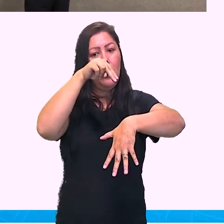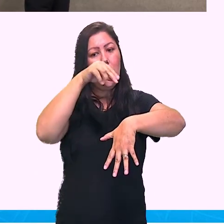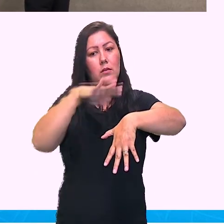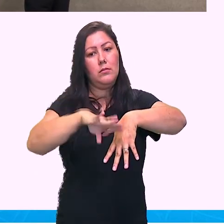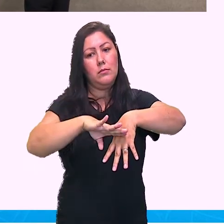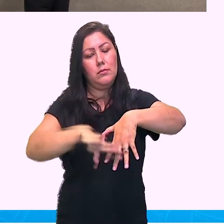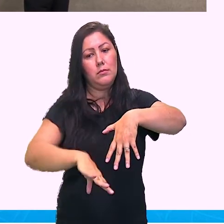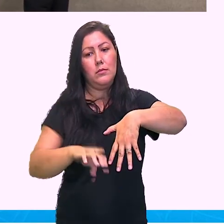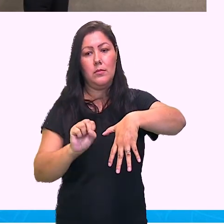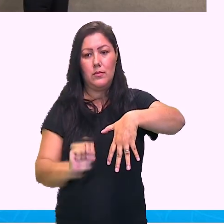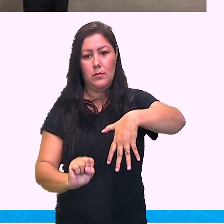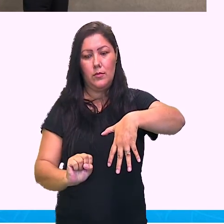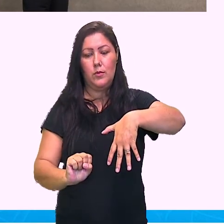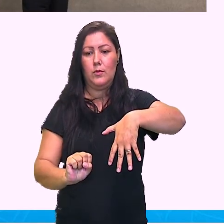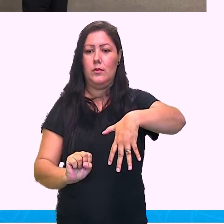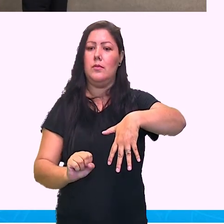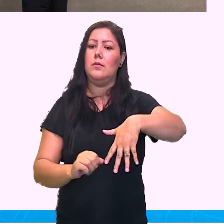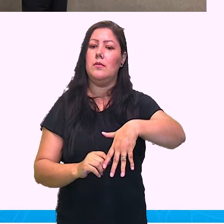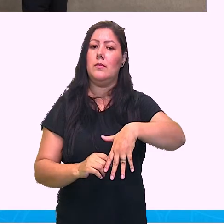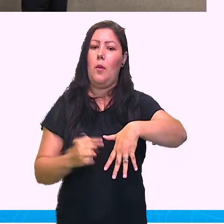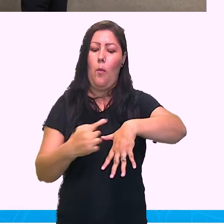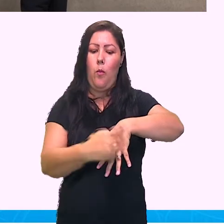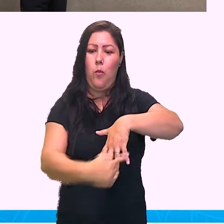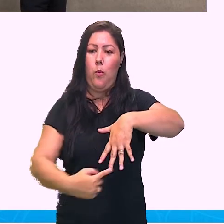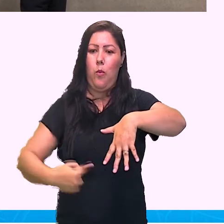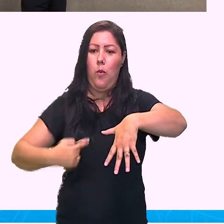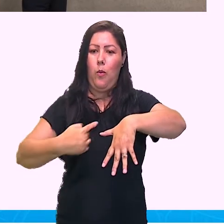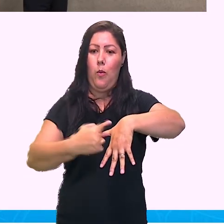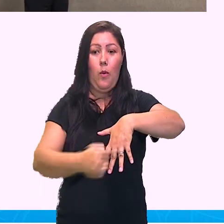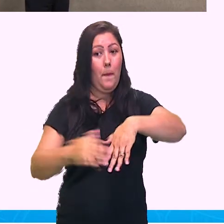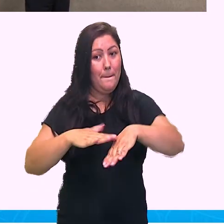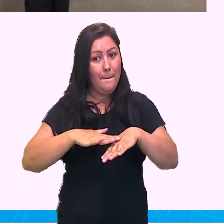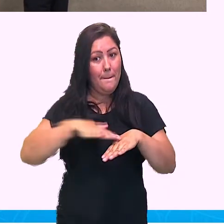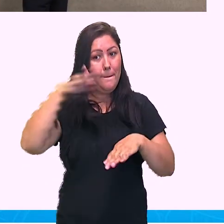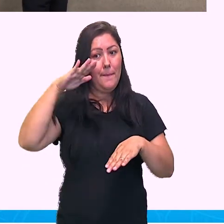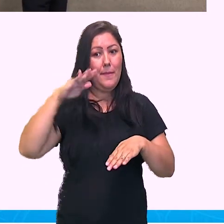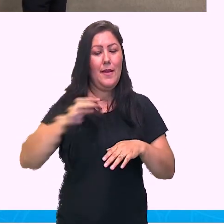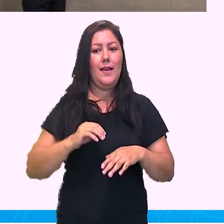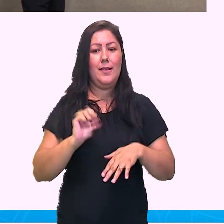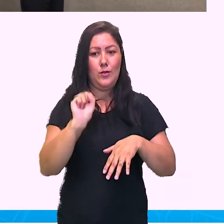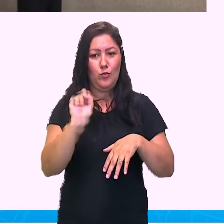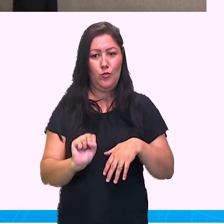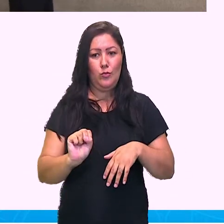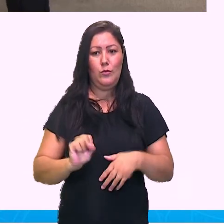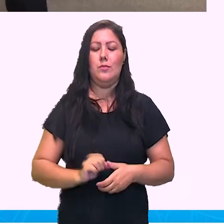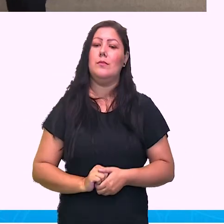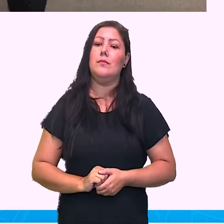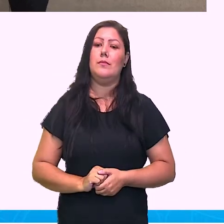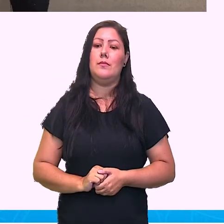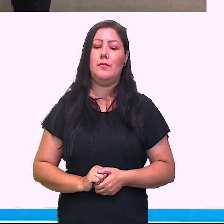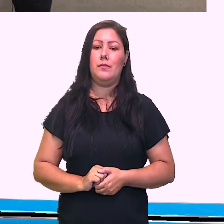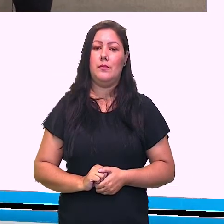Brasil está no hemisfério norte e a grande maioria das terras do Brasil está no sul.